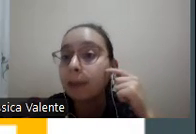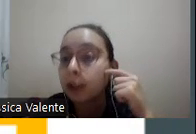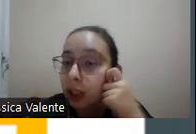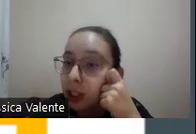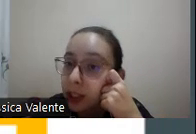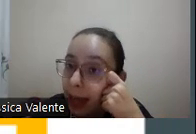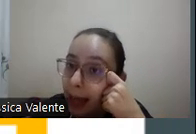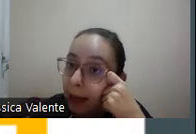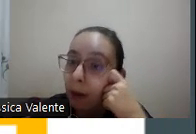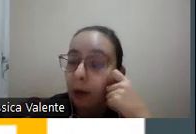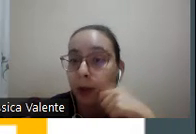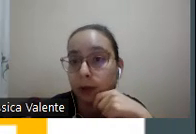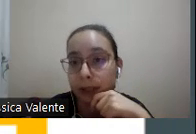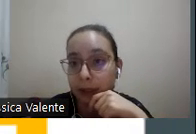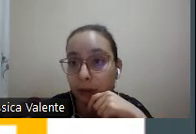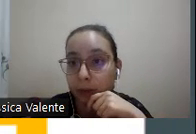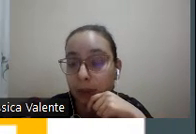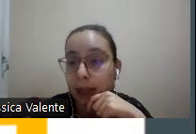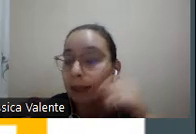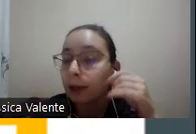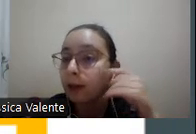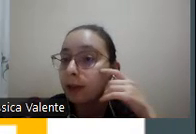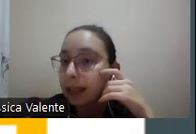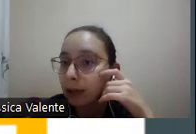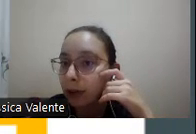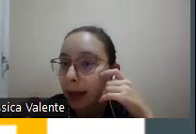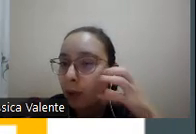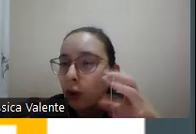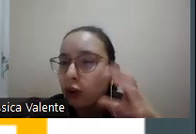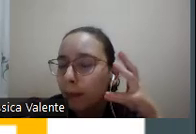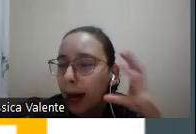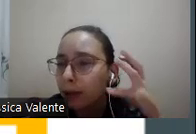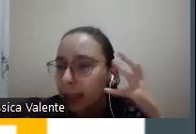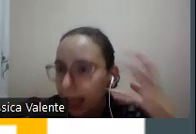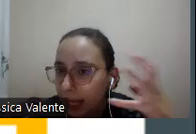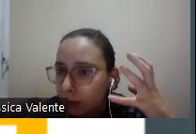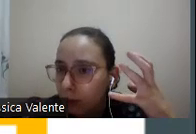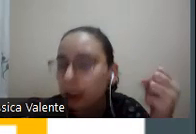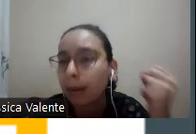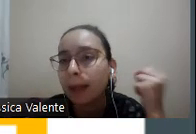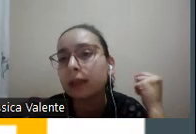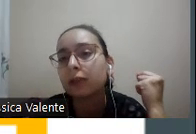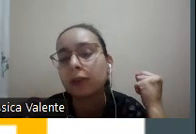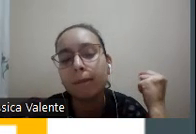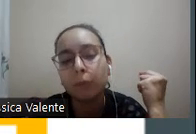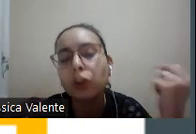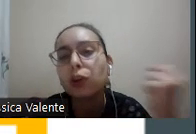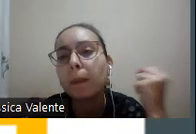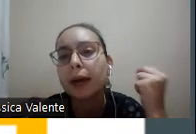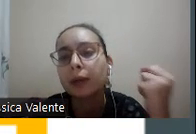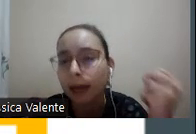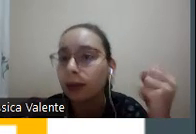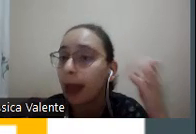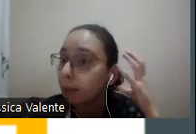E tem pessoas que estragam a própria audição. Sabe quando você está num lugar muito barulhento, ou trabalhando num lugar